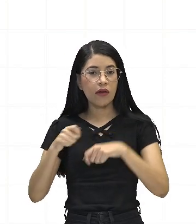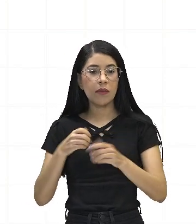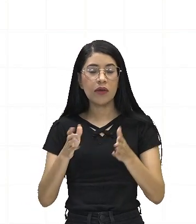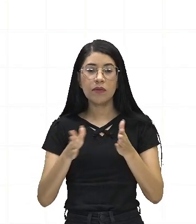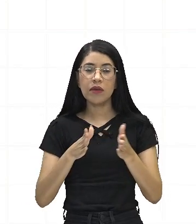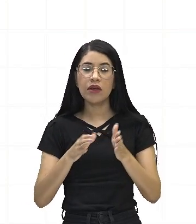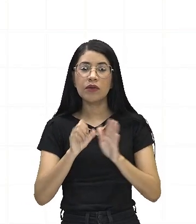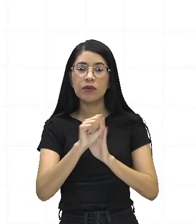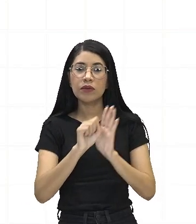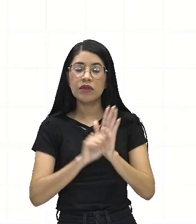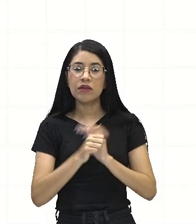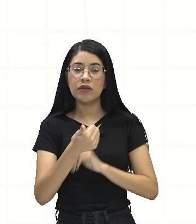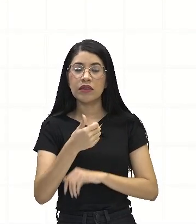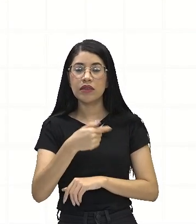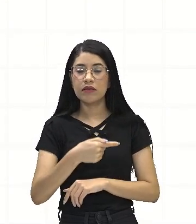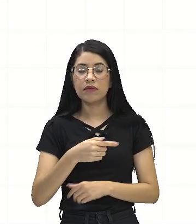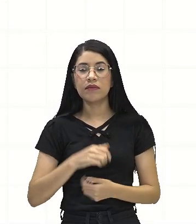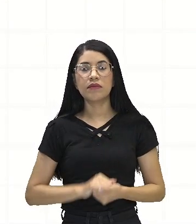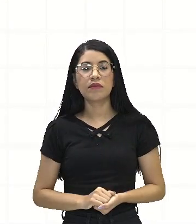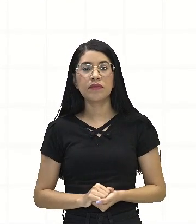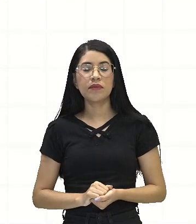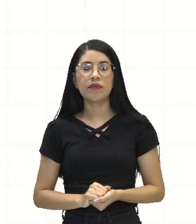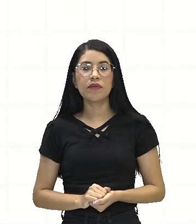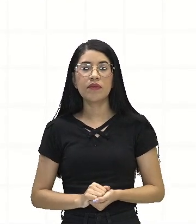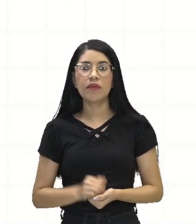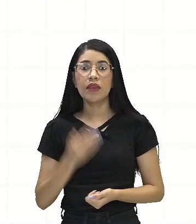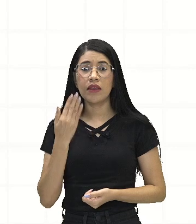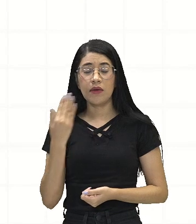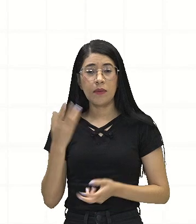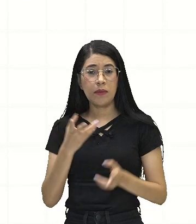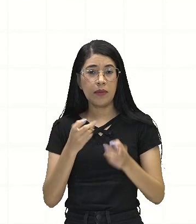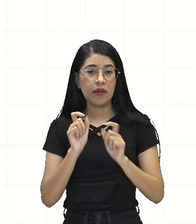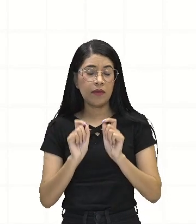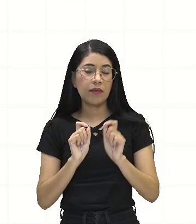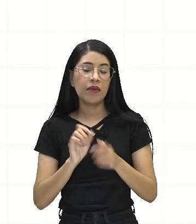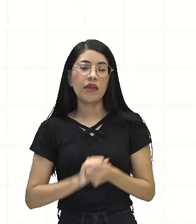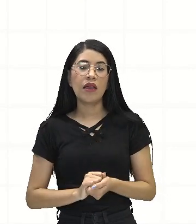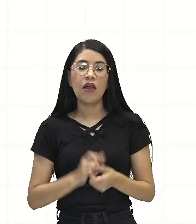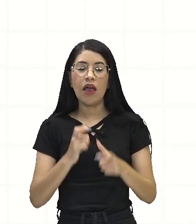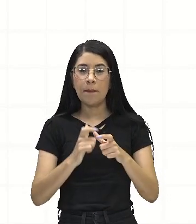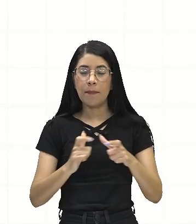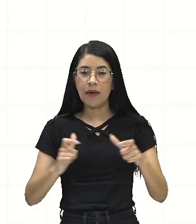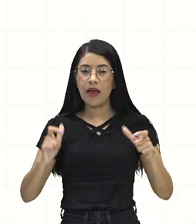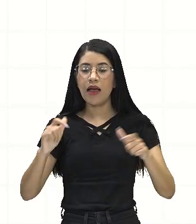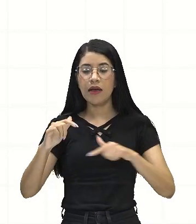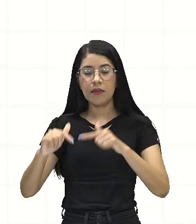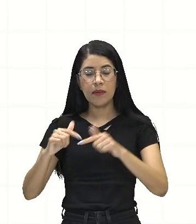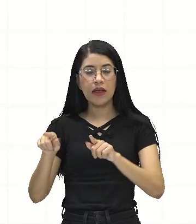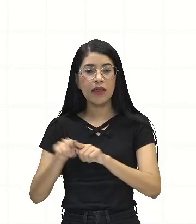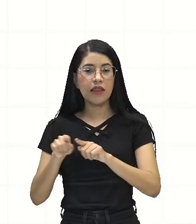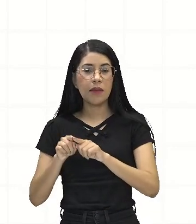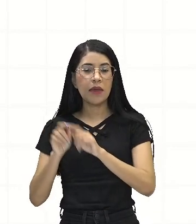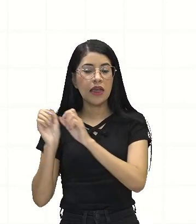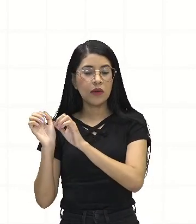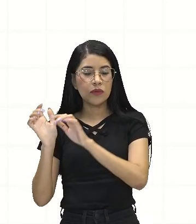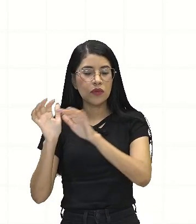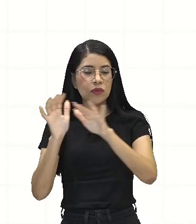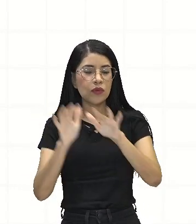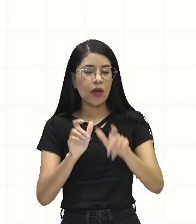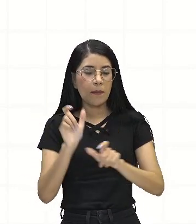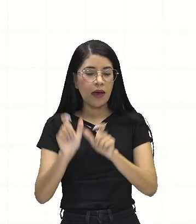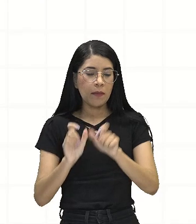durante o século XVII. Então, a gente tem a expansão das atividades e, consequentemente, povoamento para a nossa região, né,